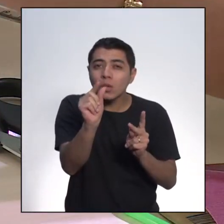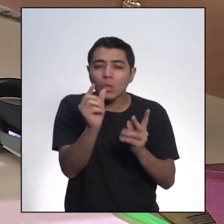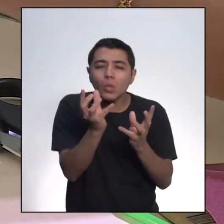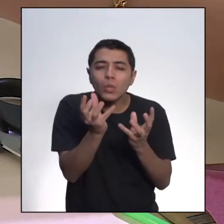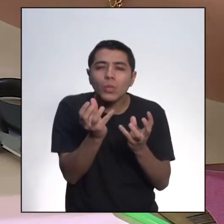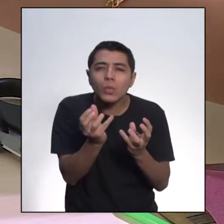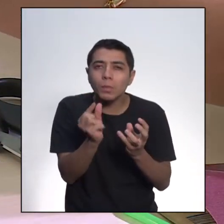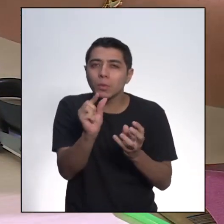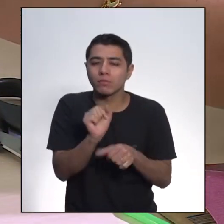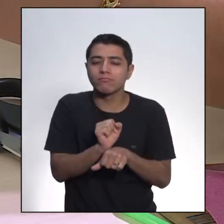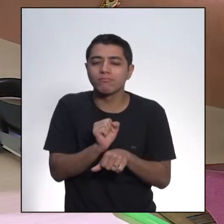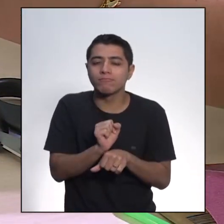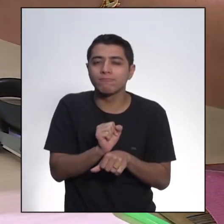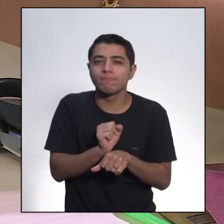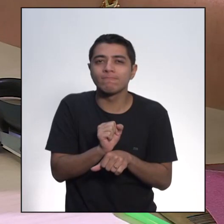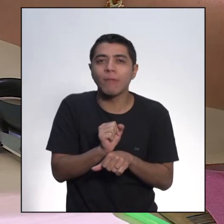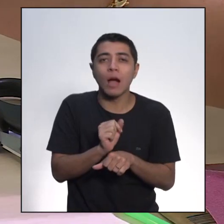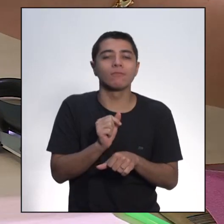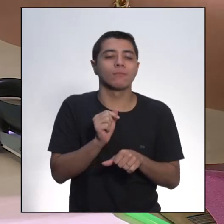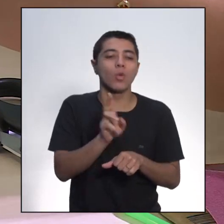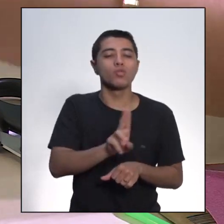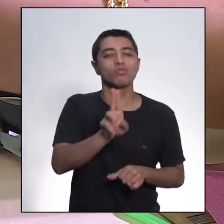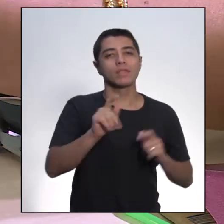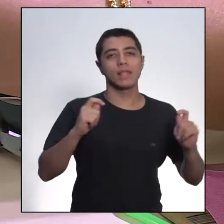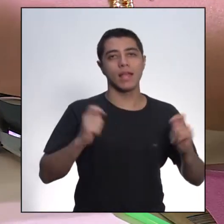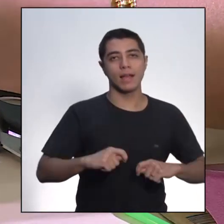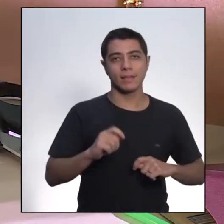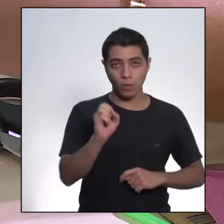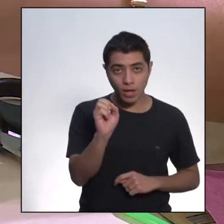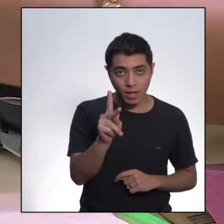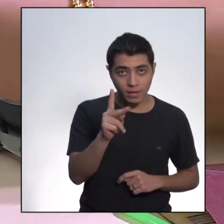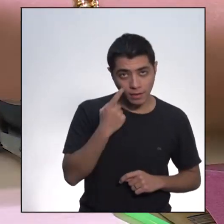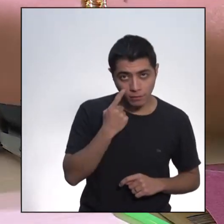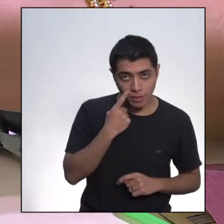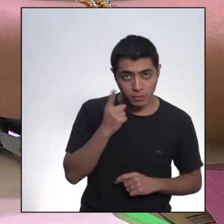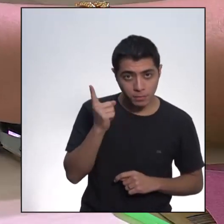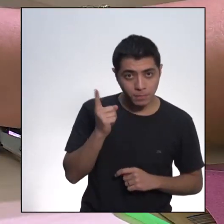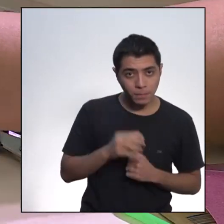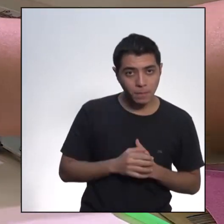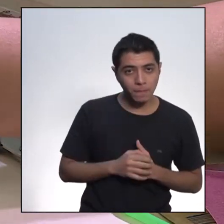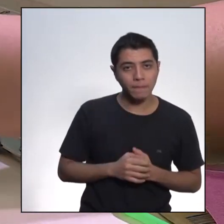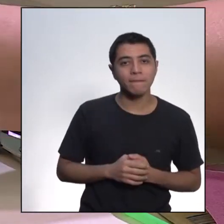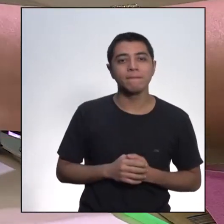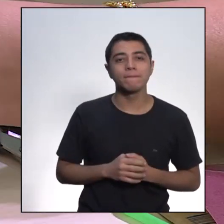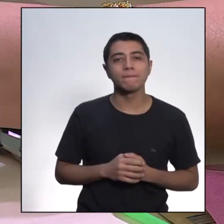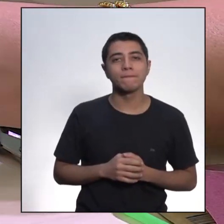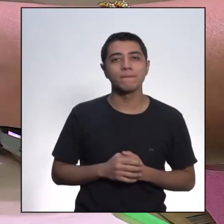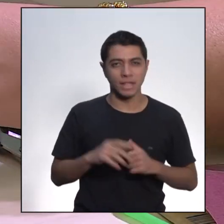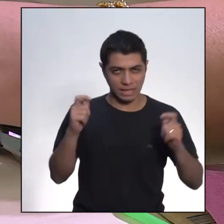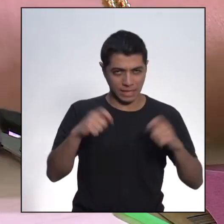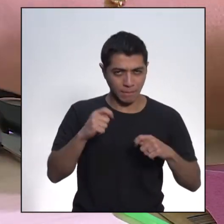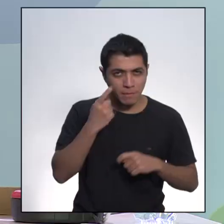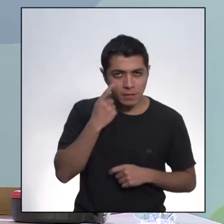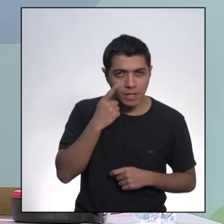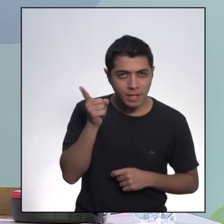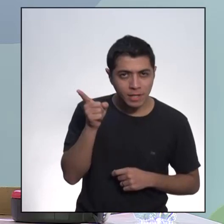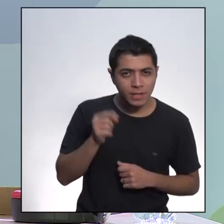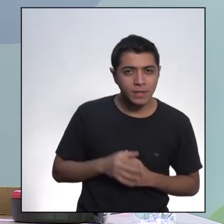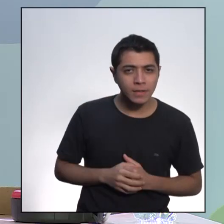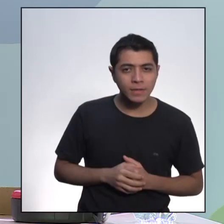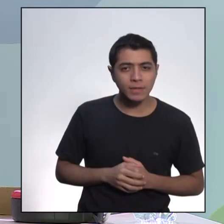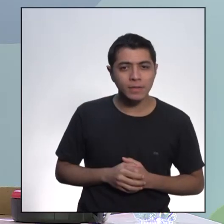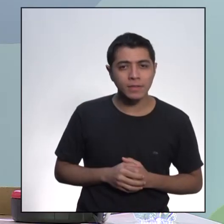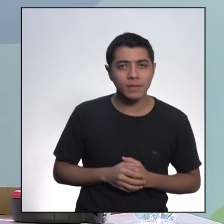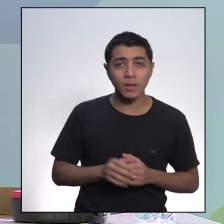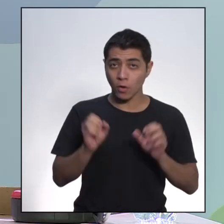trazer aqui para a gente, ó, tá vendo? Como que ela vai ficar? Dá para enxergar? E aqui eu